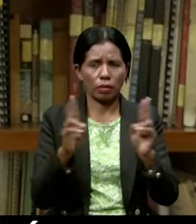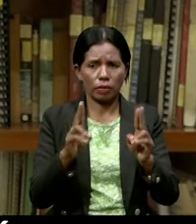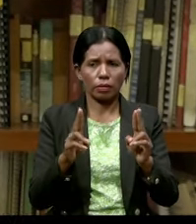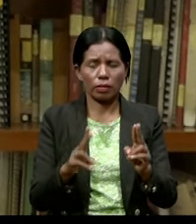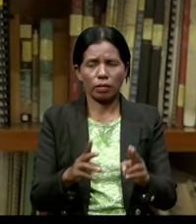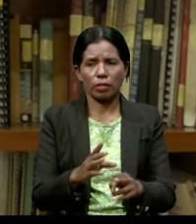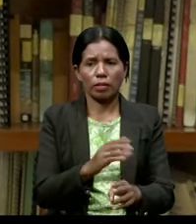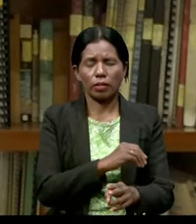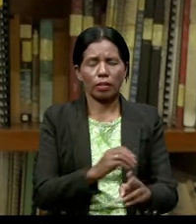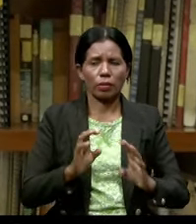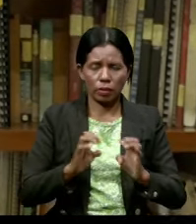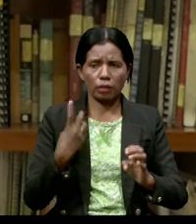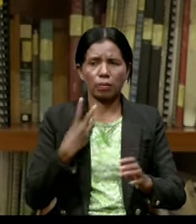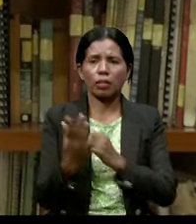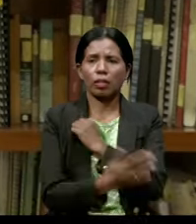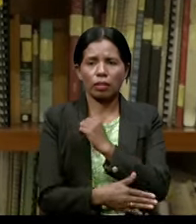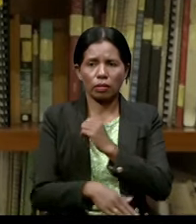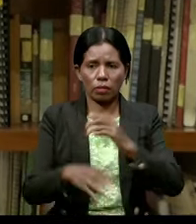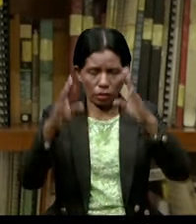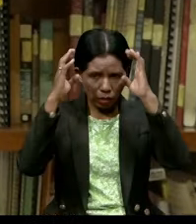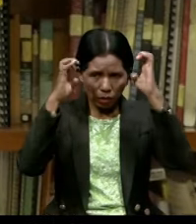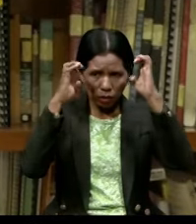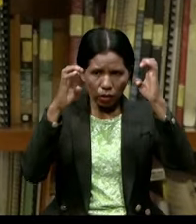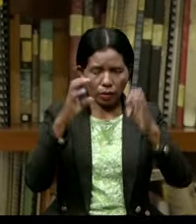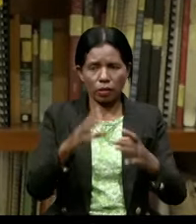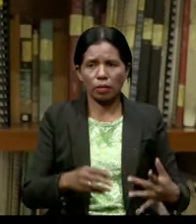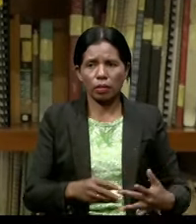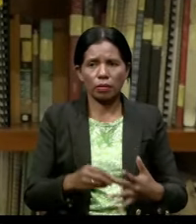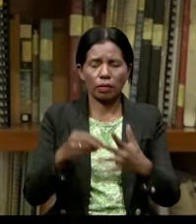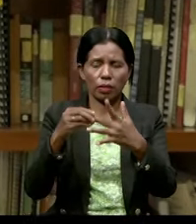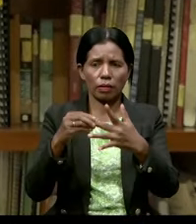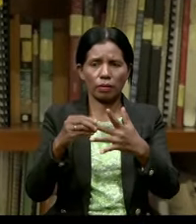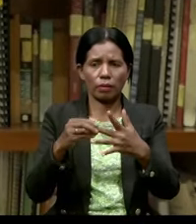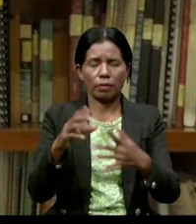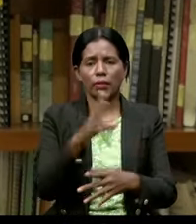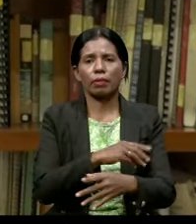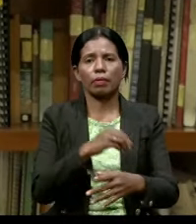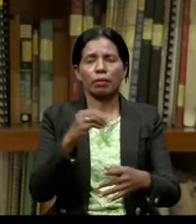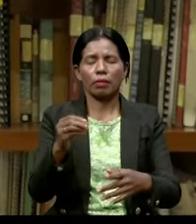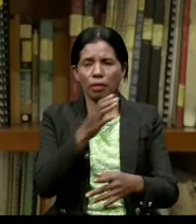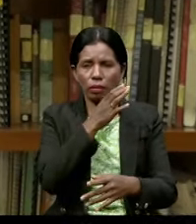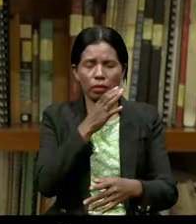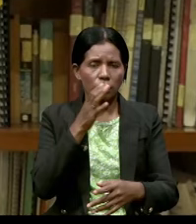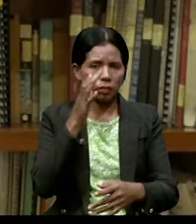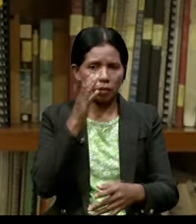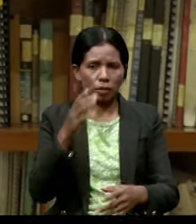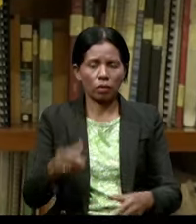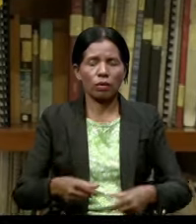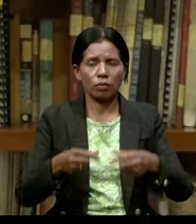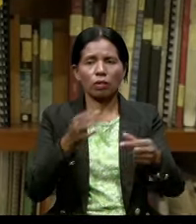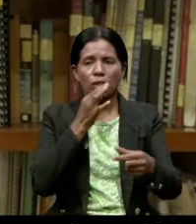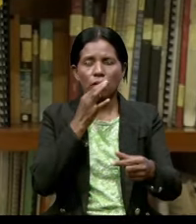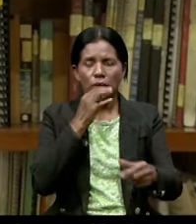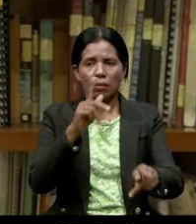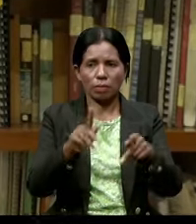urgente vai ter aí, mas a educação principal, no agricultura. Tu fornece aí han para o